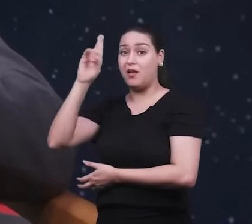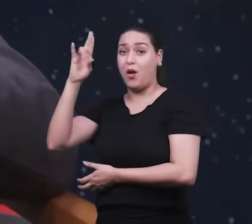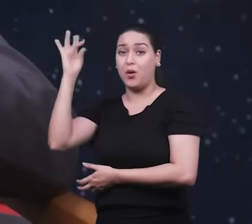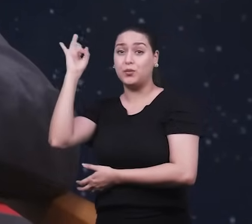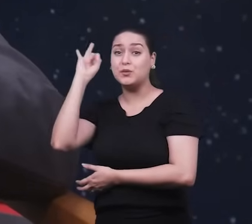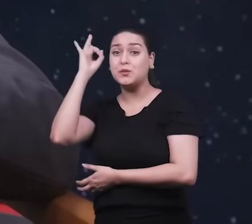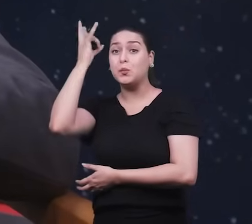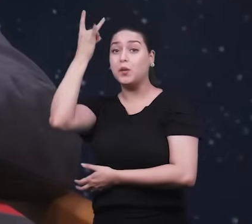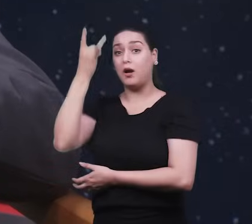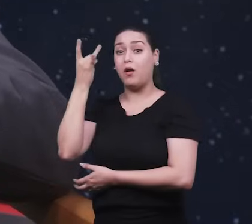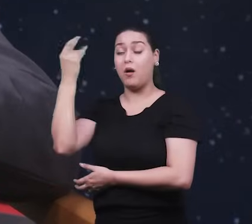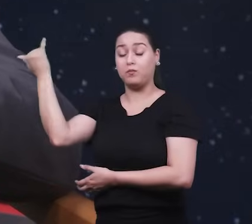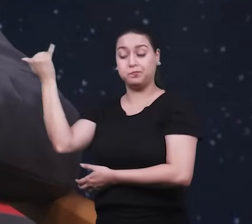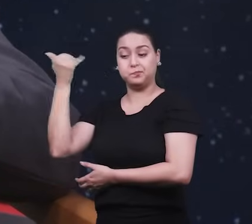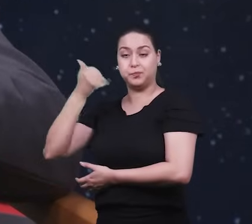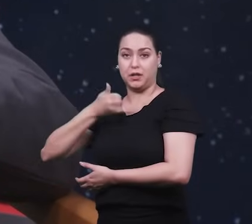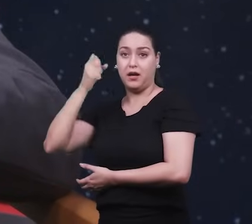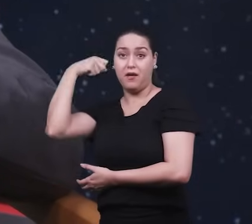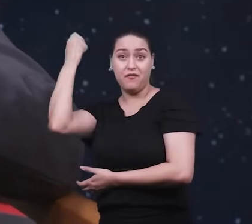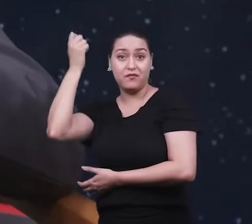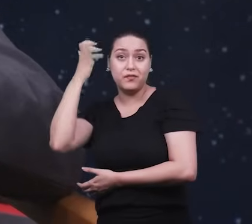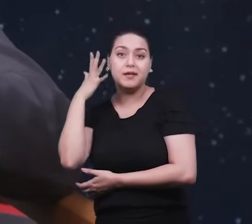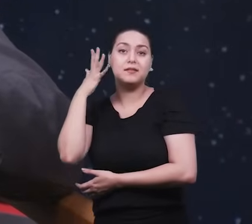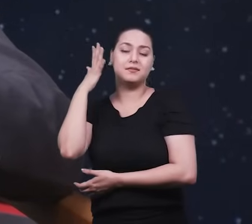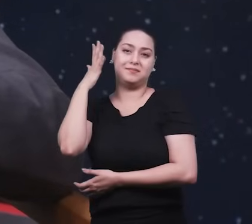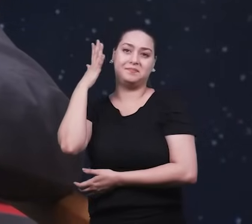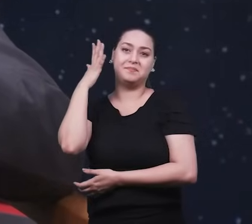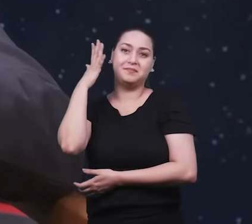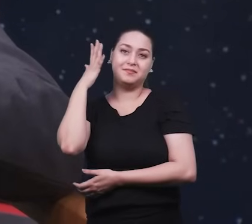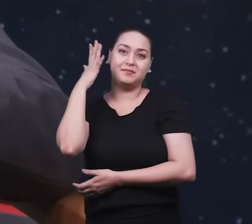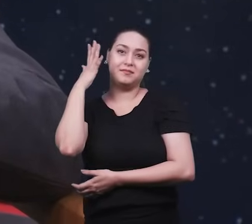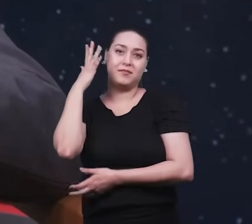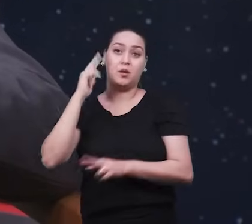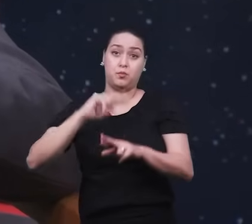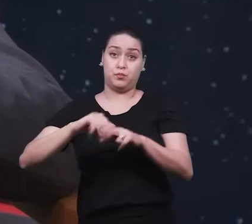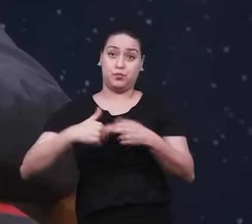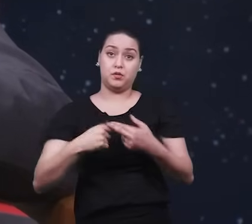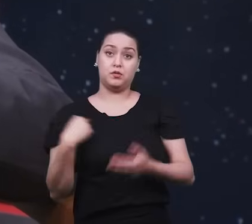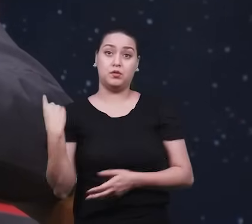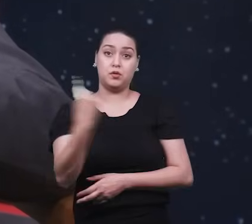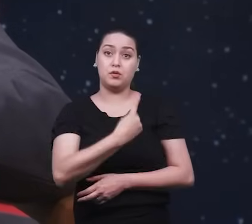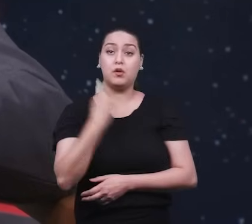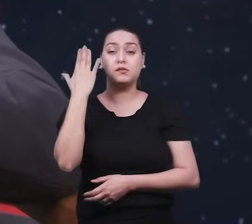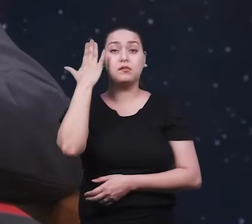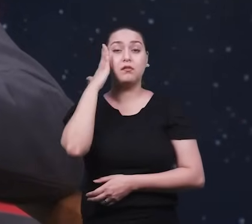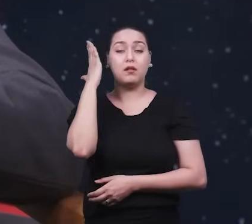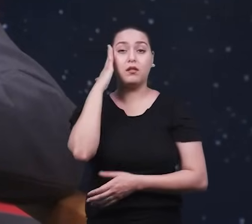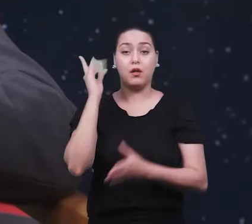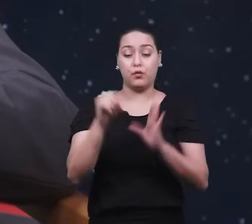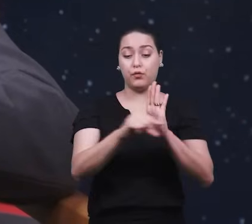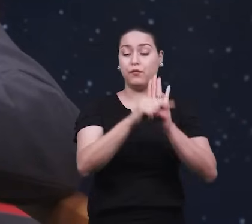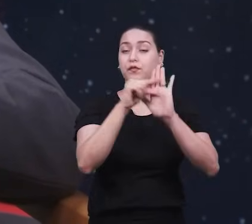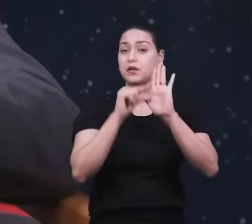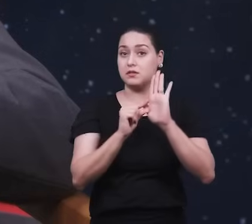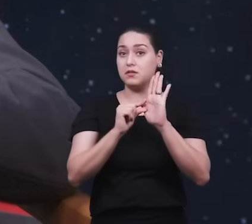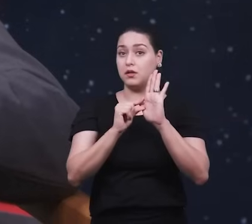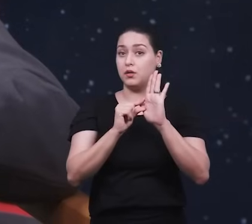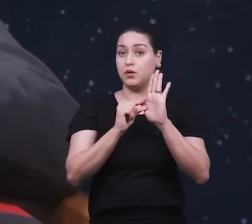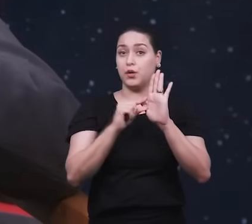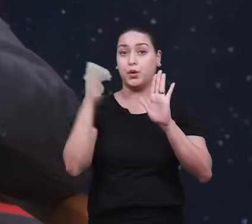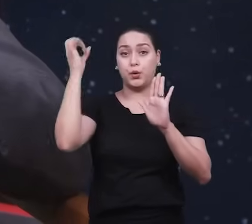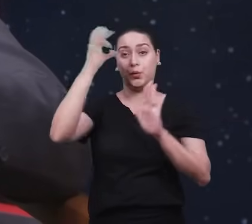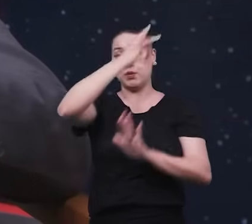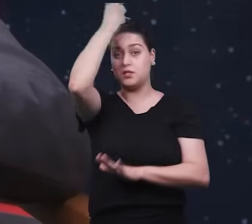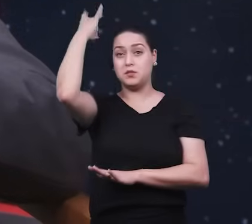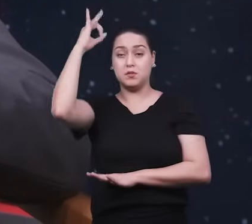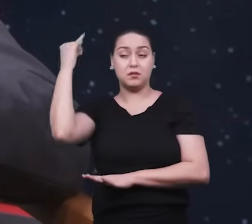que é espiritual, aquilo que se alcança por revelação, Então, nós temos entendido nesse versículo, e